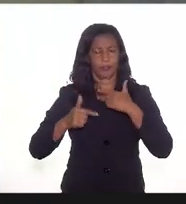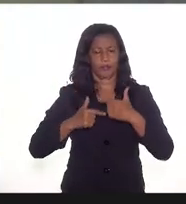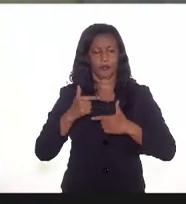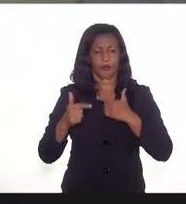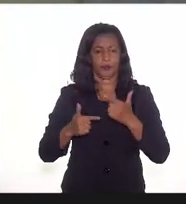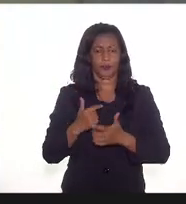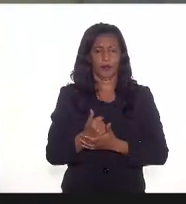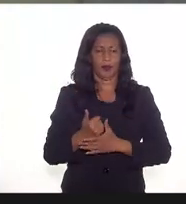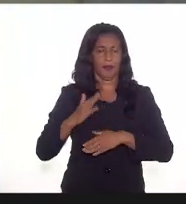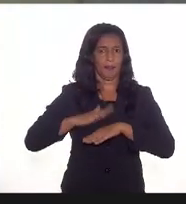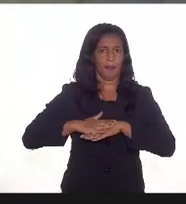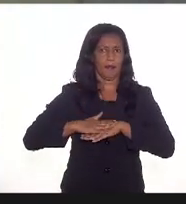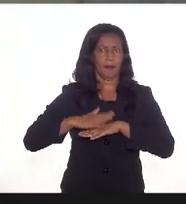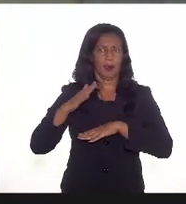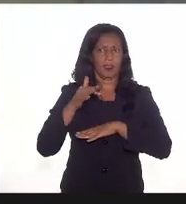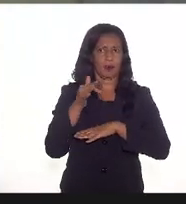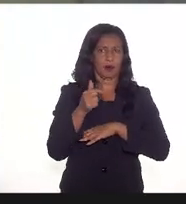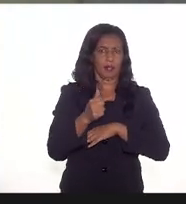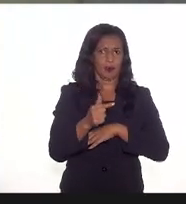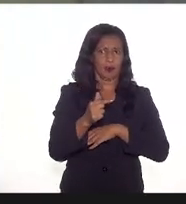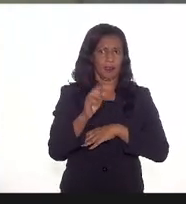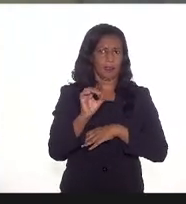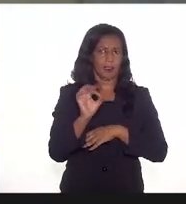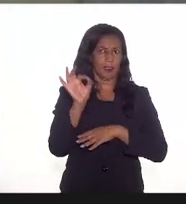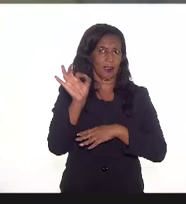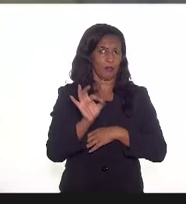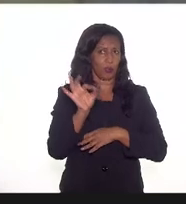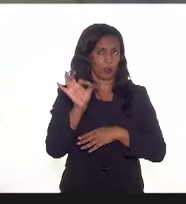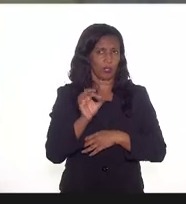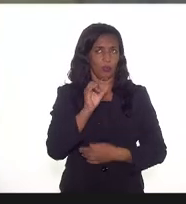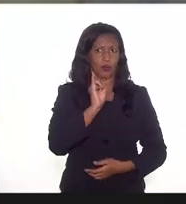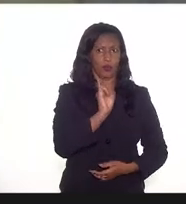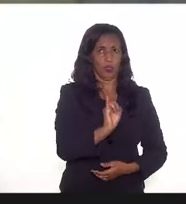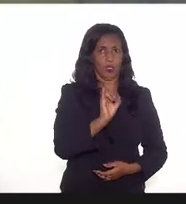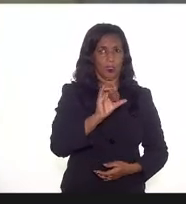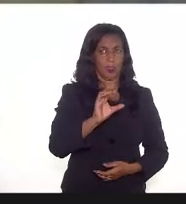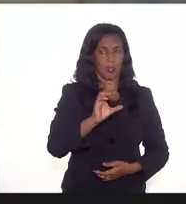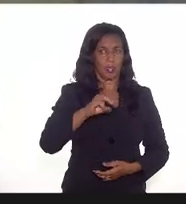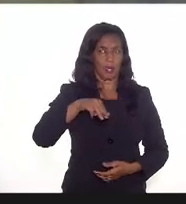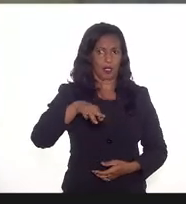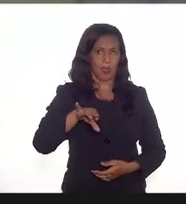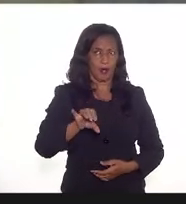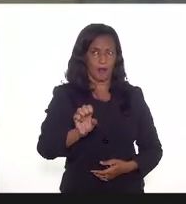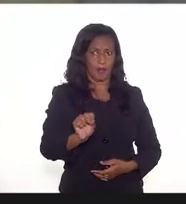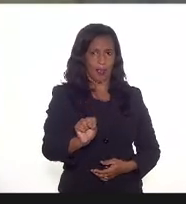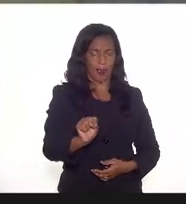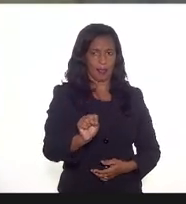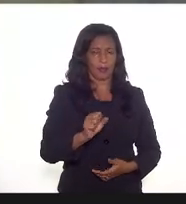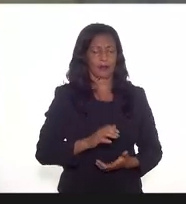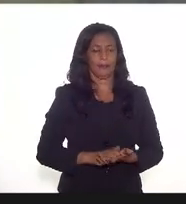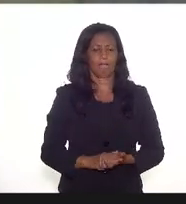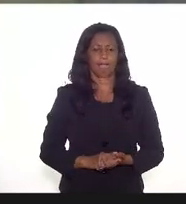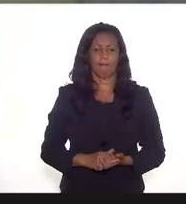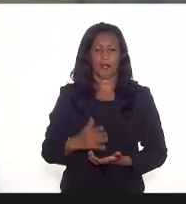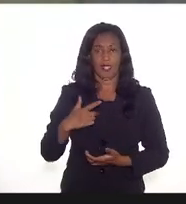eu diria que mais de 70% do nosso ICMS deriva do que eu chamo telecom,